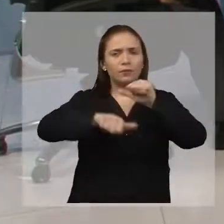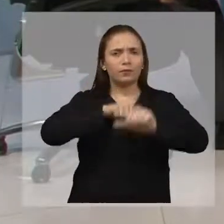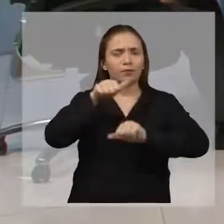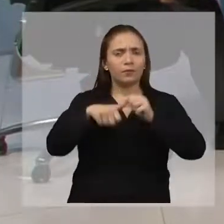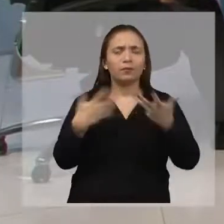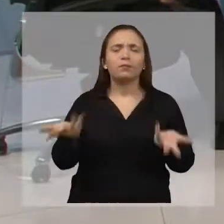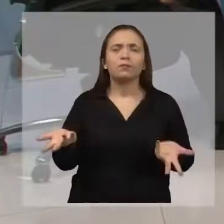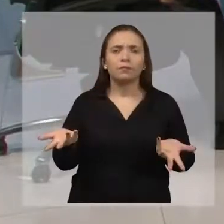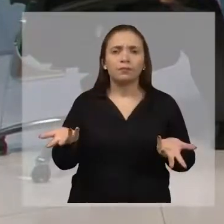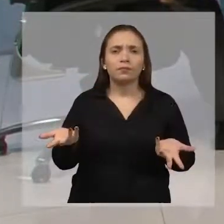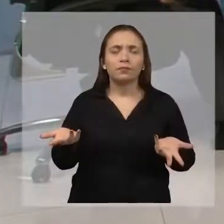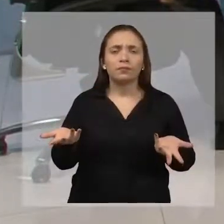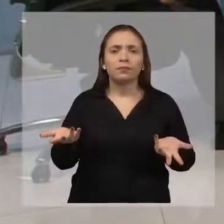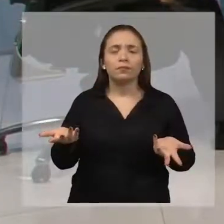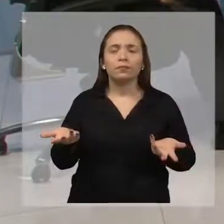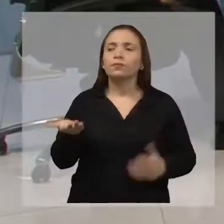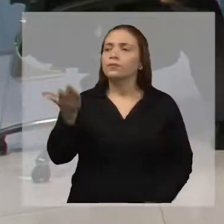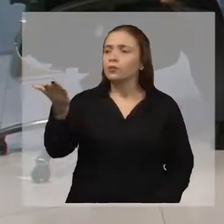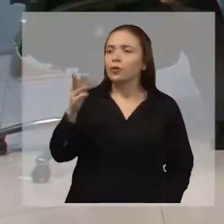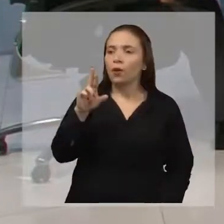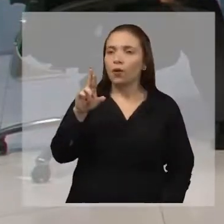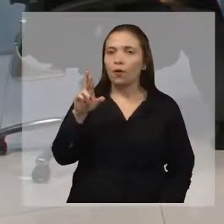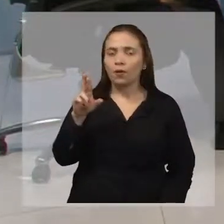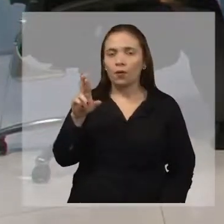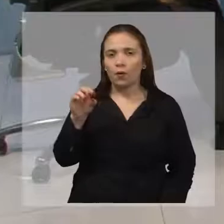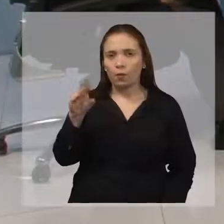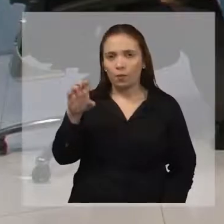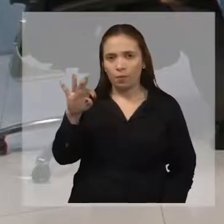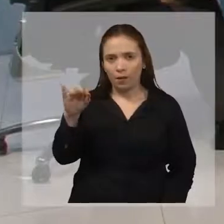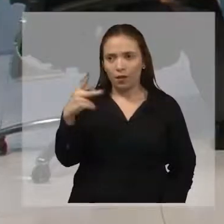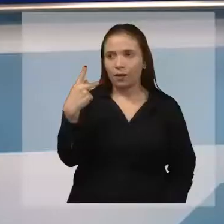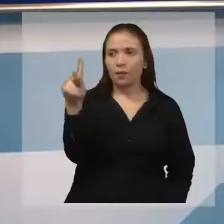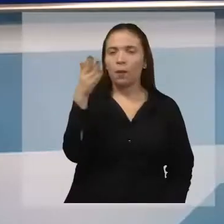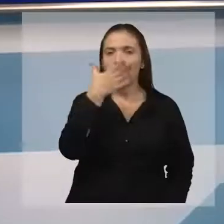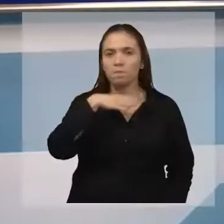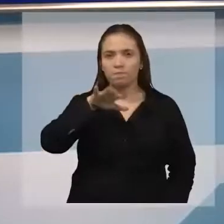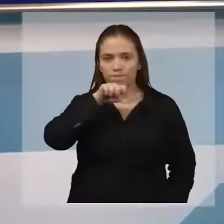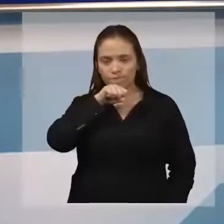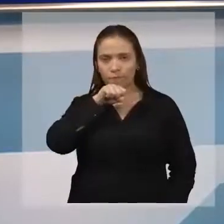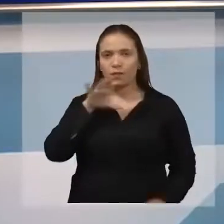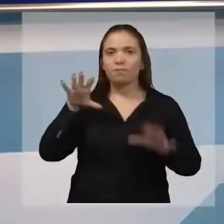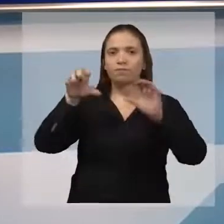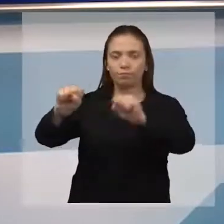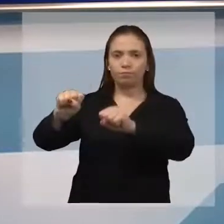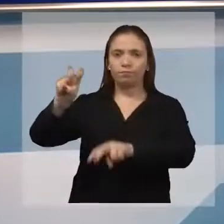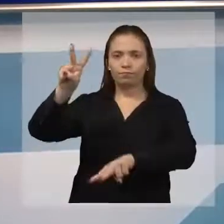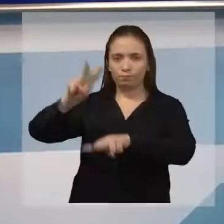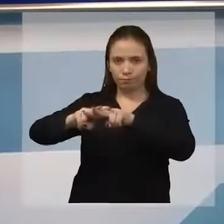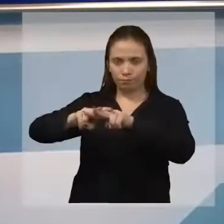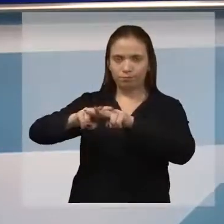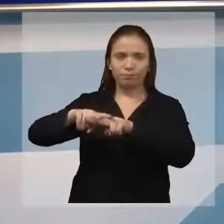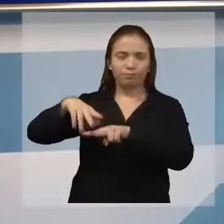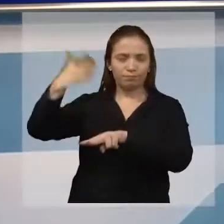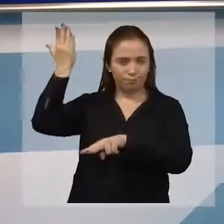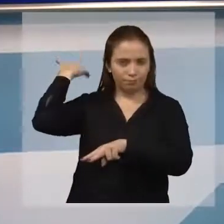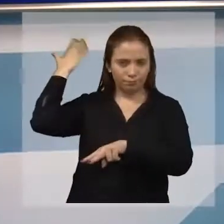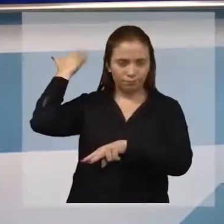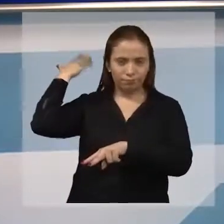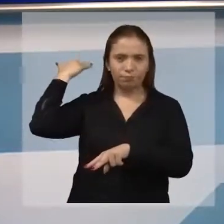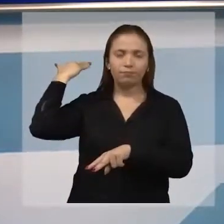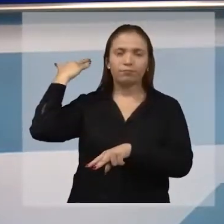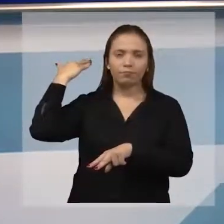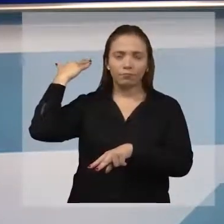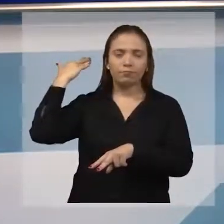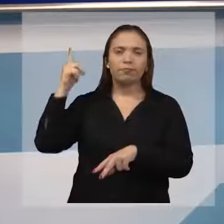Rodrigues teve não só o seu pai caçado, preso também na época, certamente é uma personalidade,